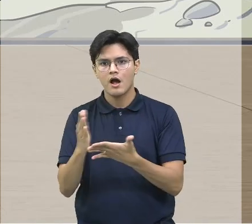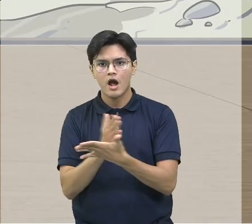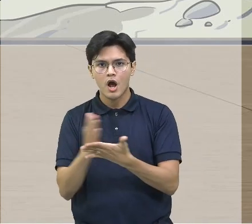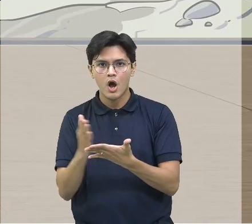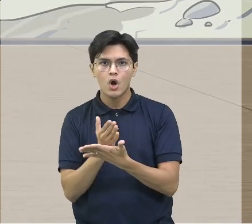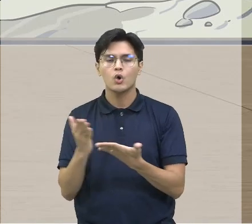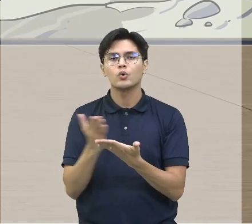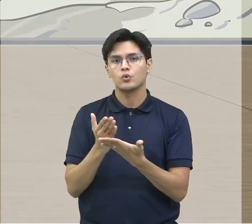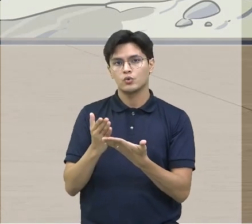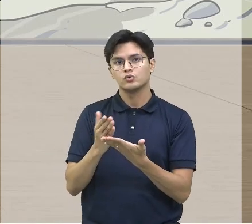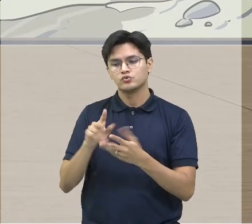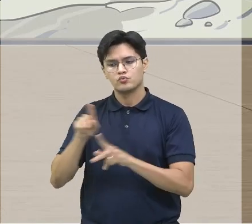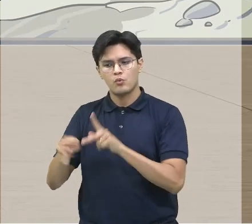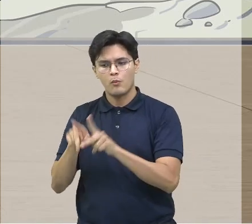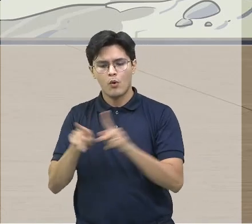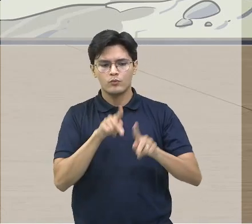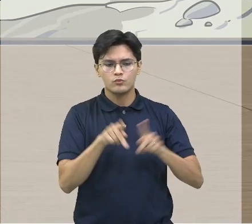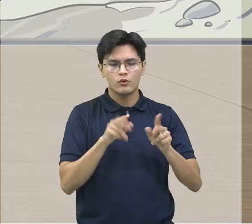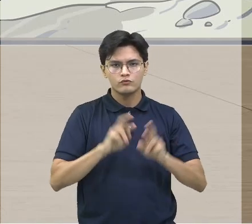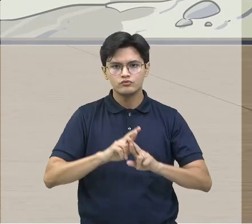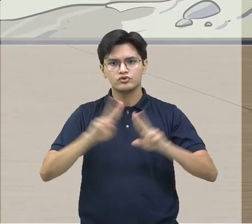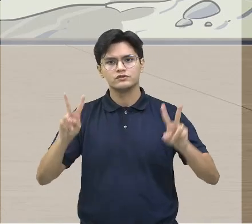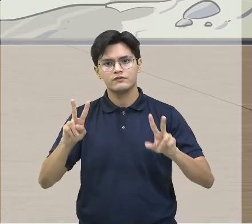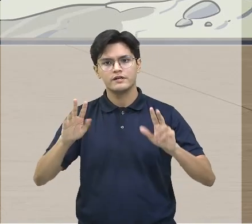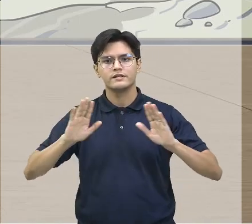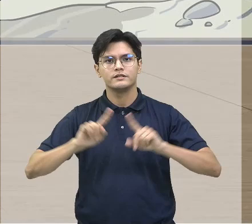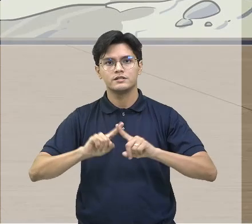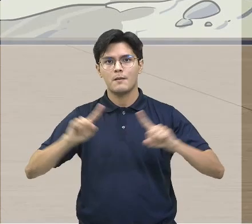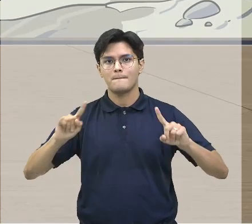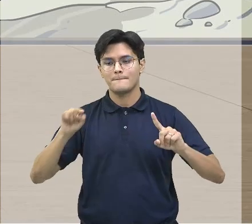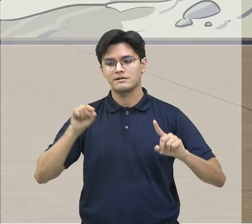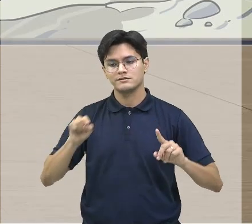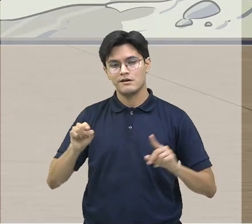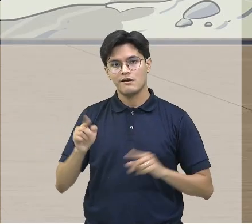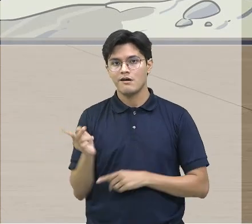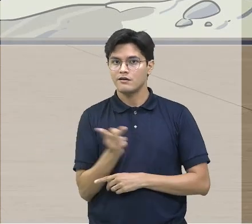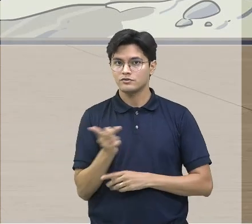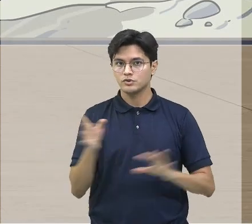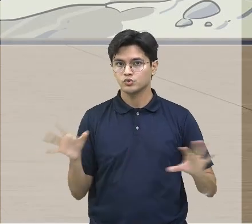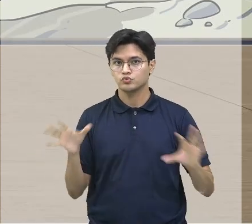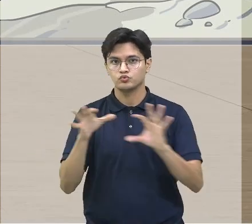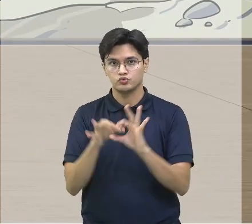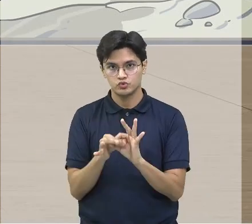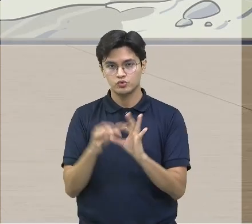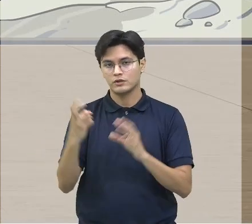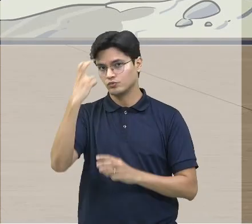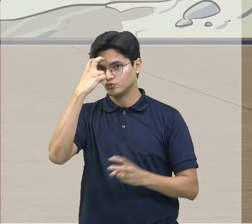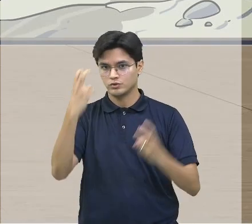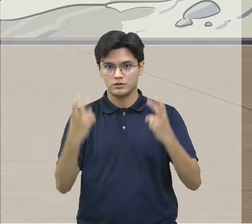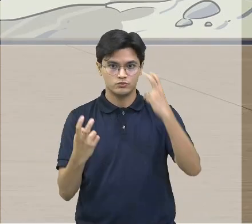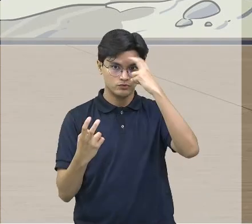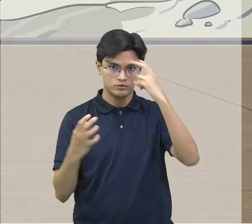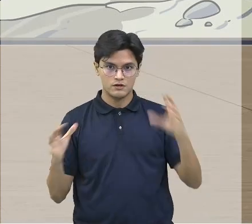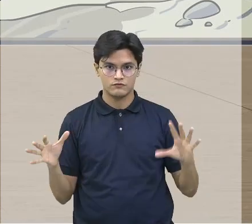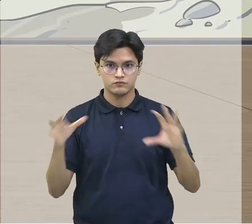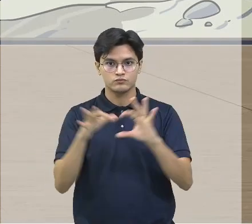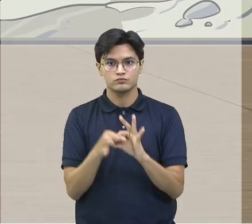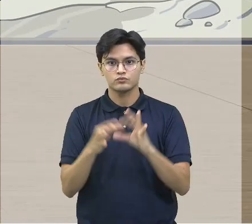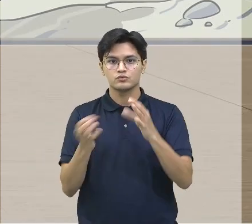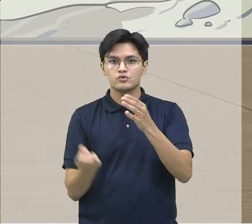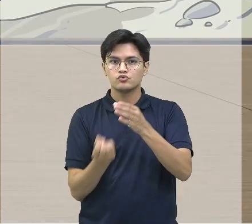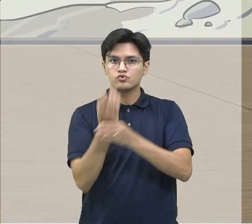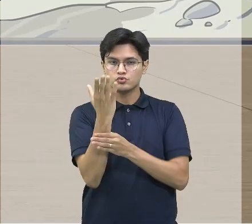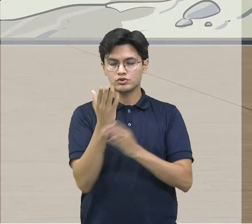são contemporâneos e que acabaram passando por esse processo de fusão cultural para dar origem ao que foi chamado de